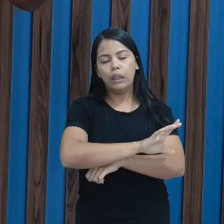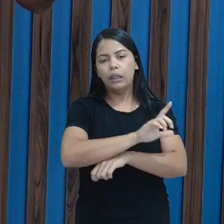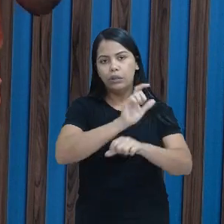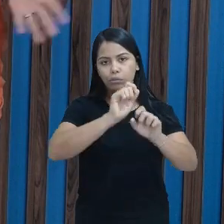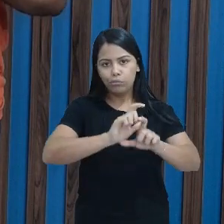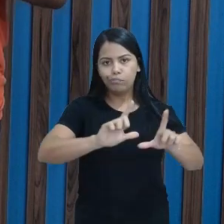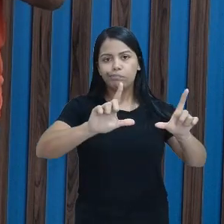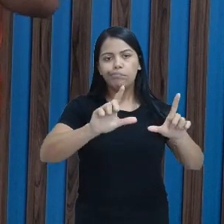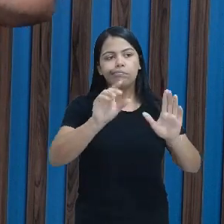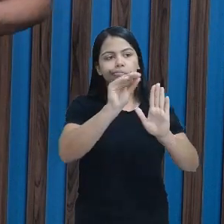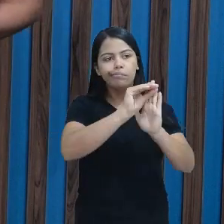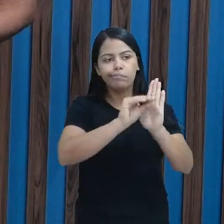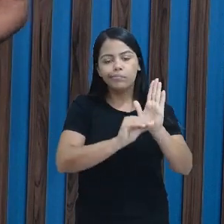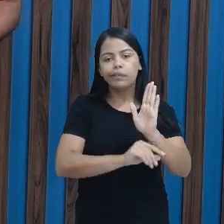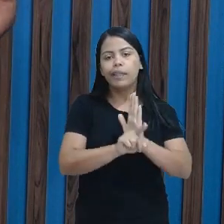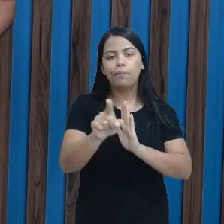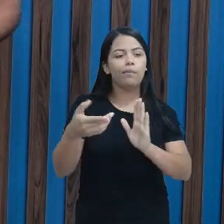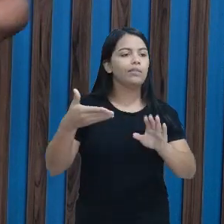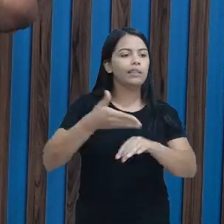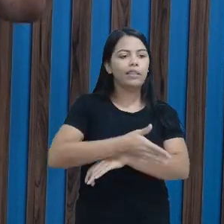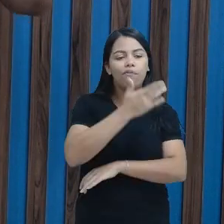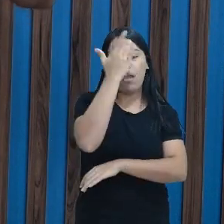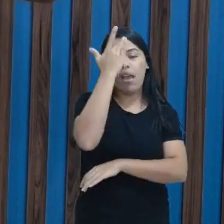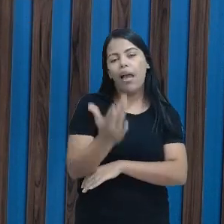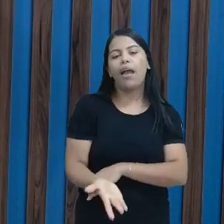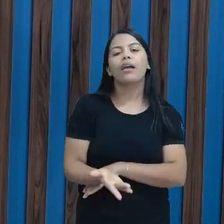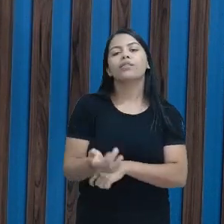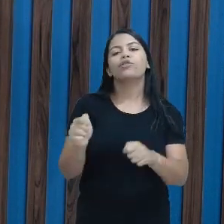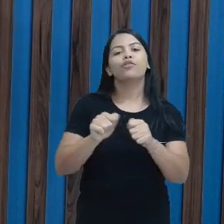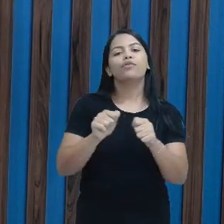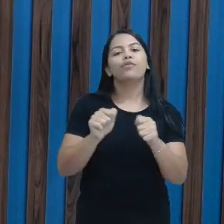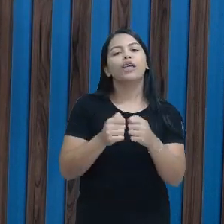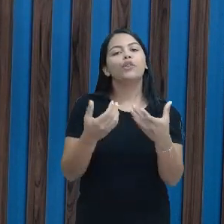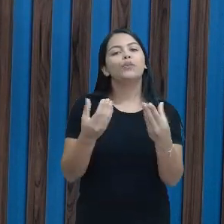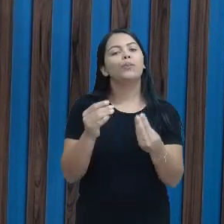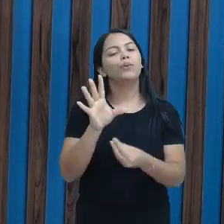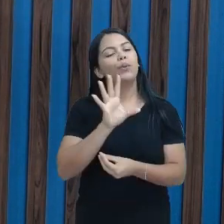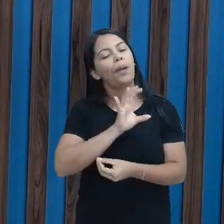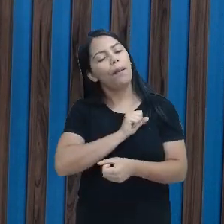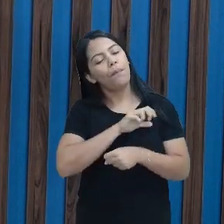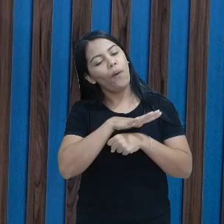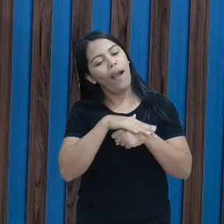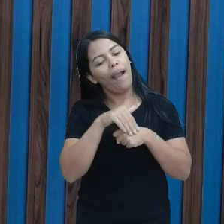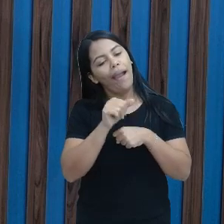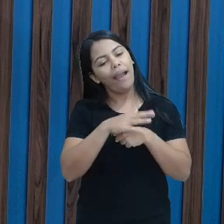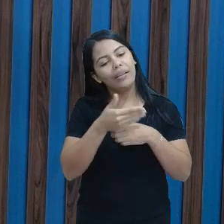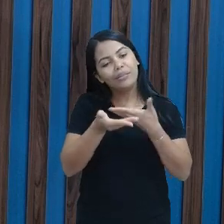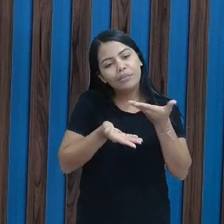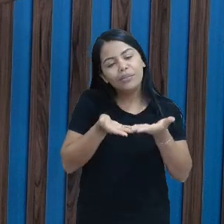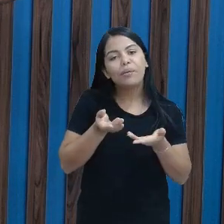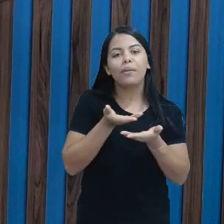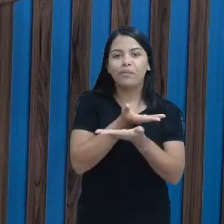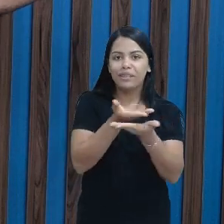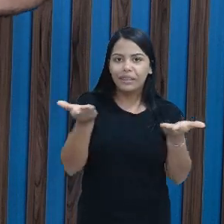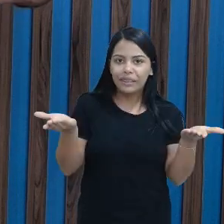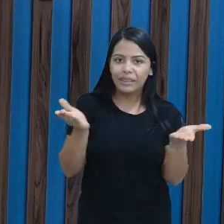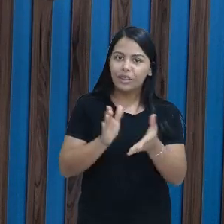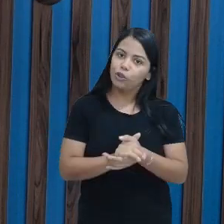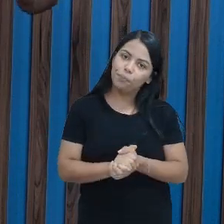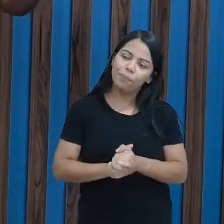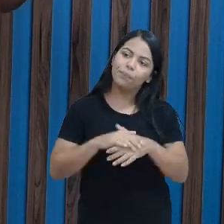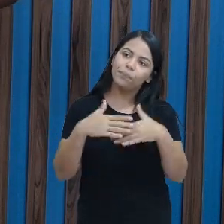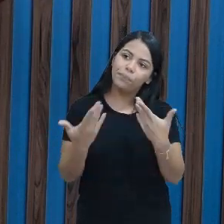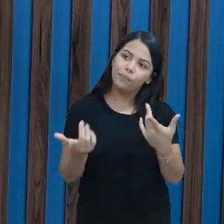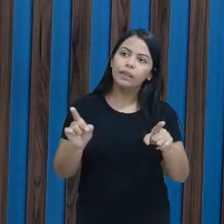prático, bem fácil de acessar, feito com maior amor, carinho e dedicação para você. E